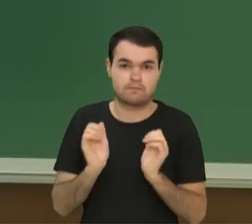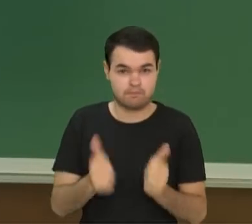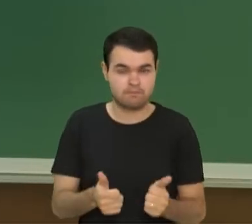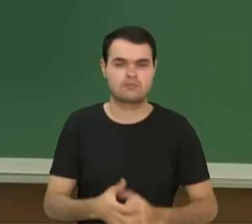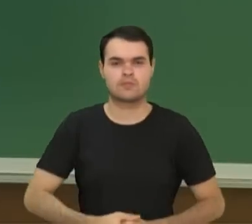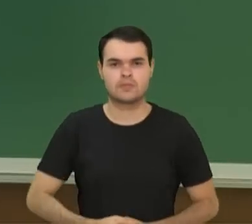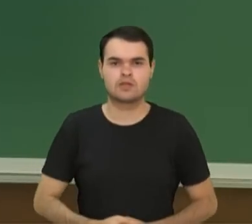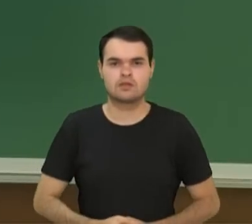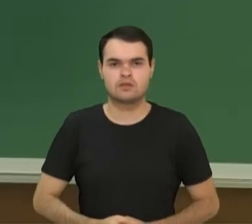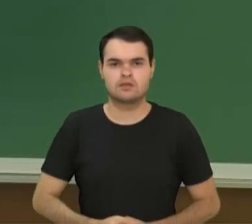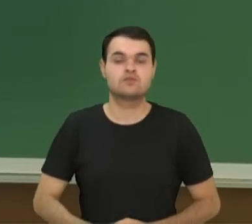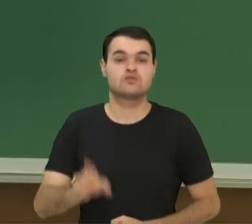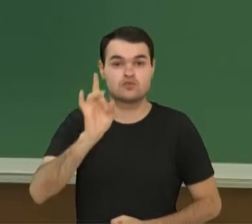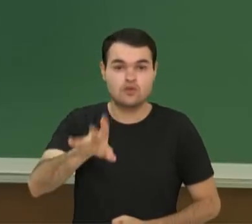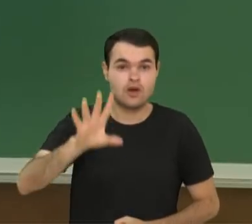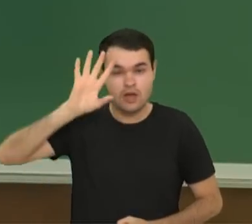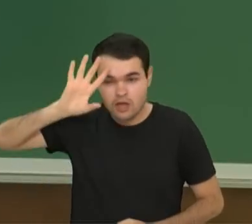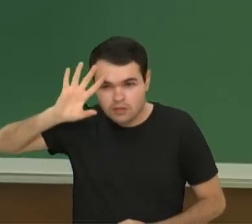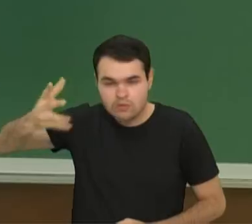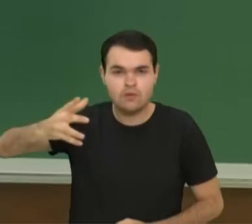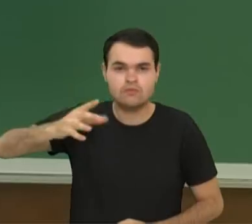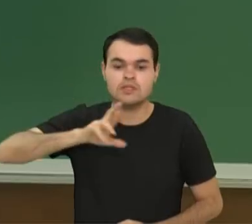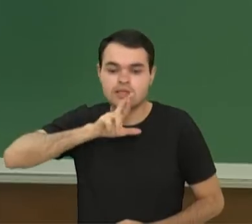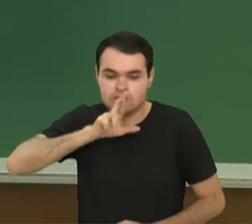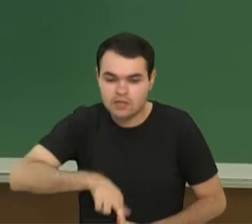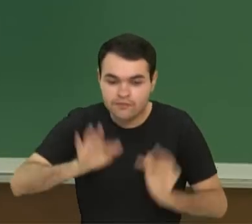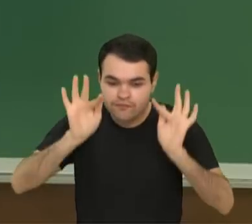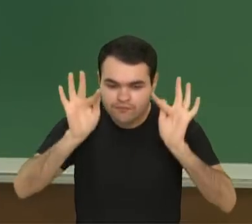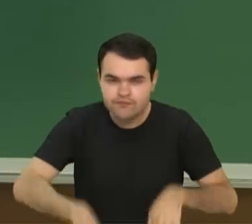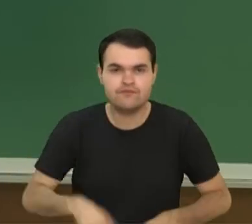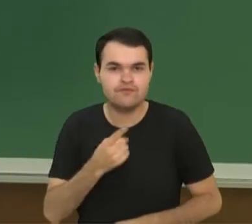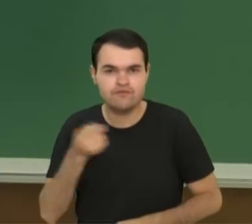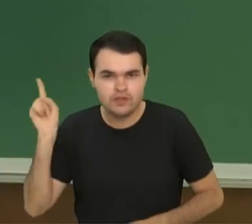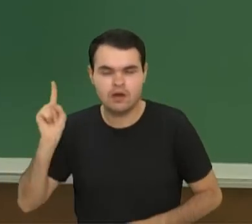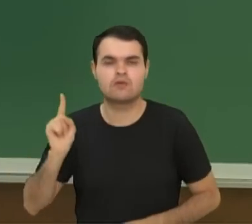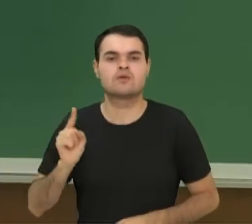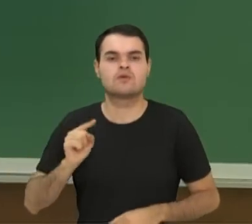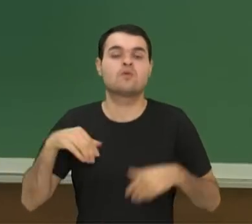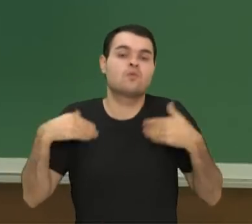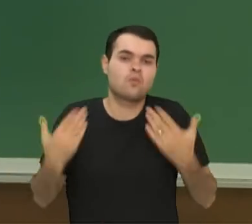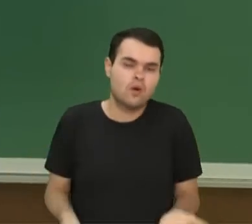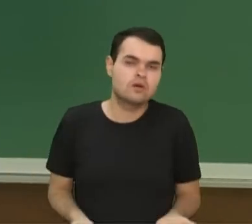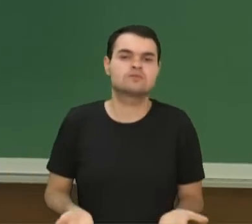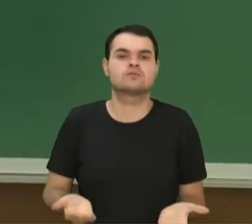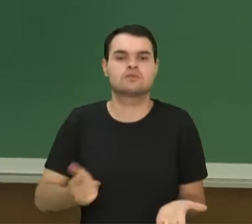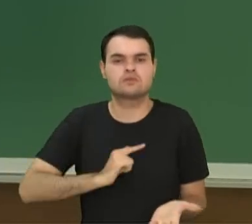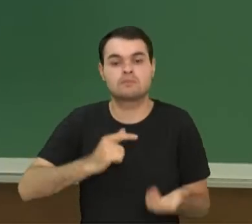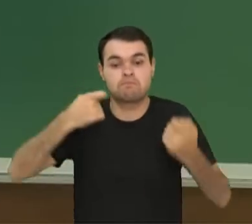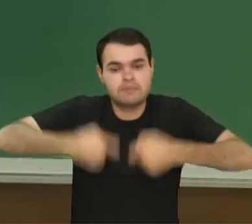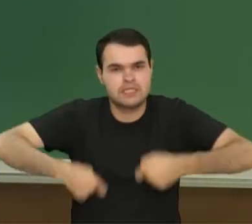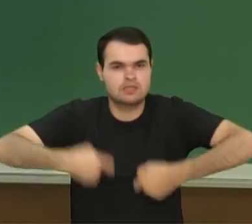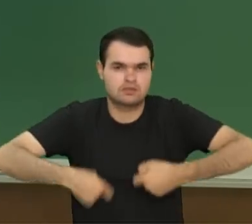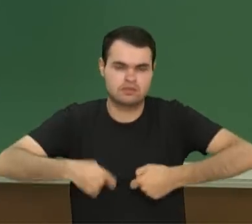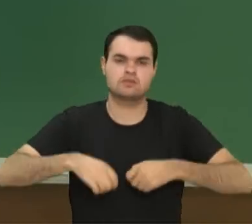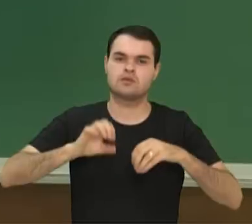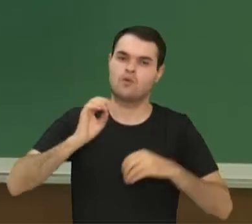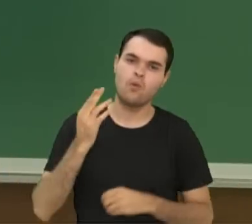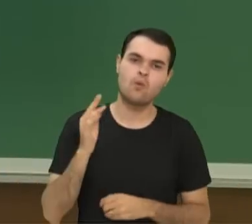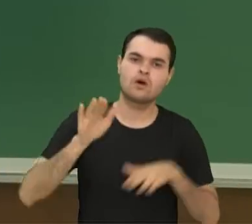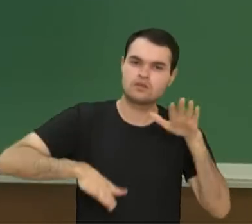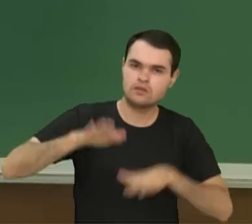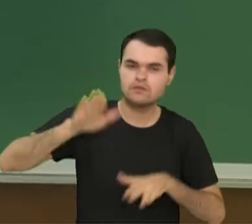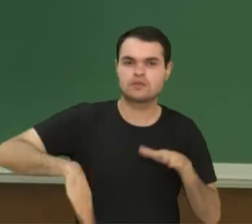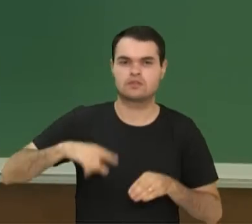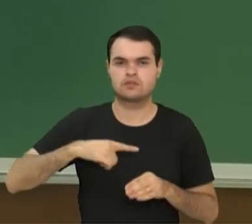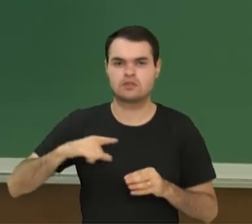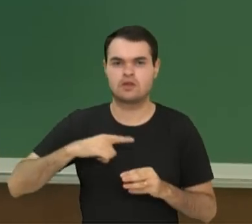Então, só façam o resultado da potência quando houver a necessidade, ou vocês tiverem uma